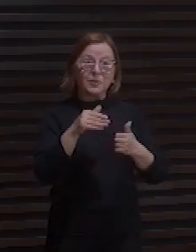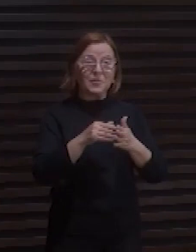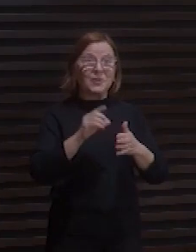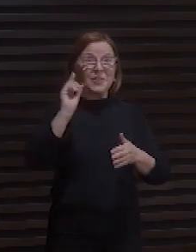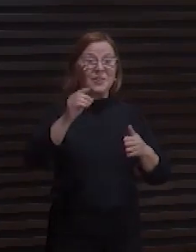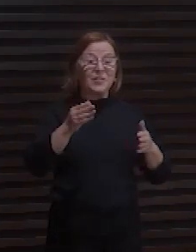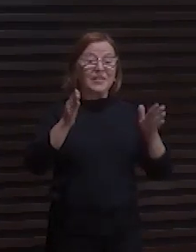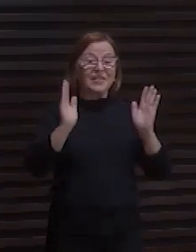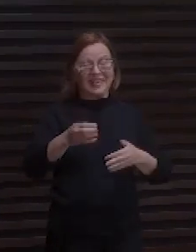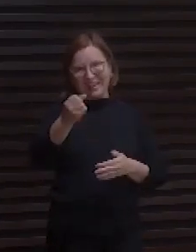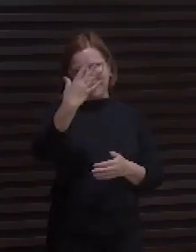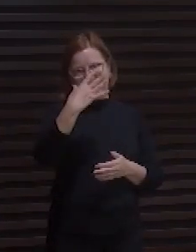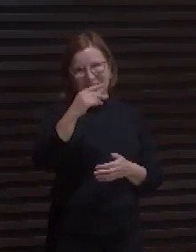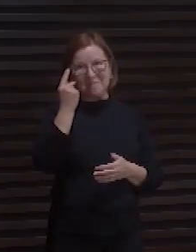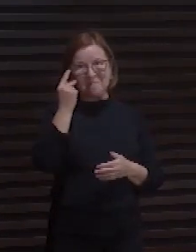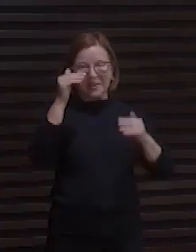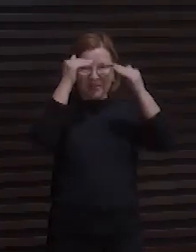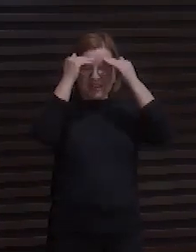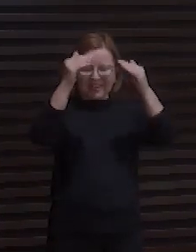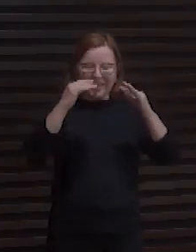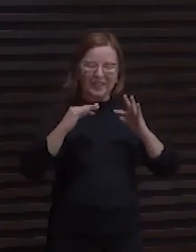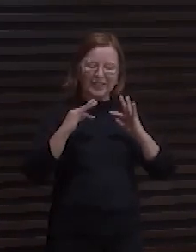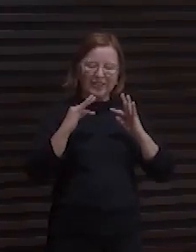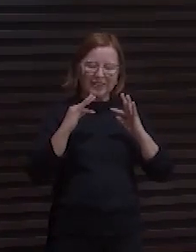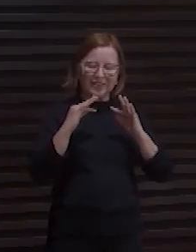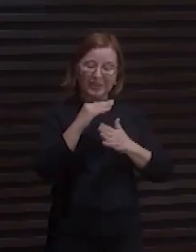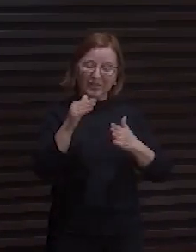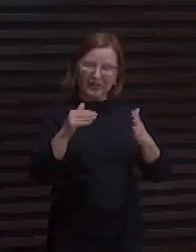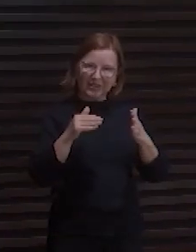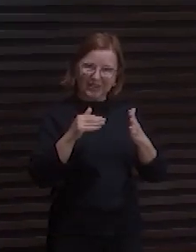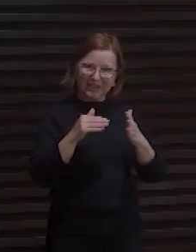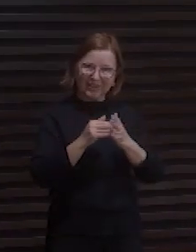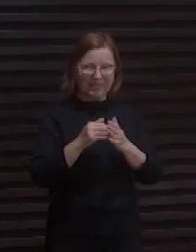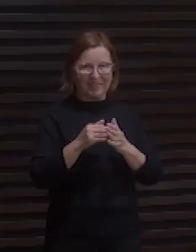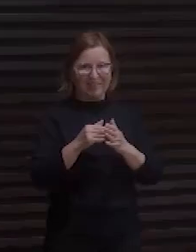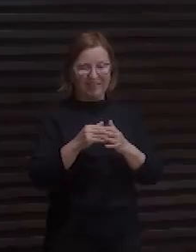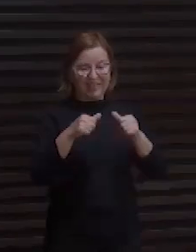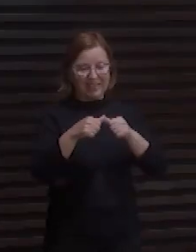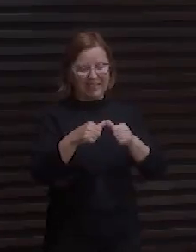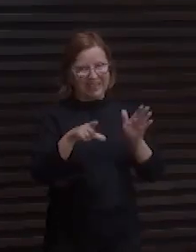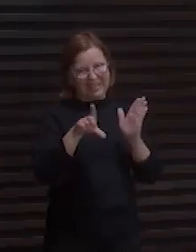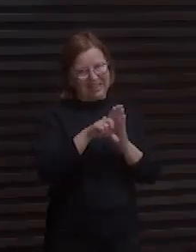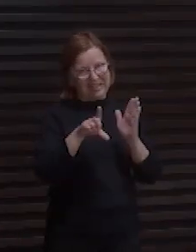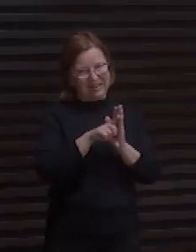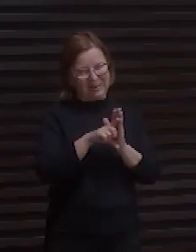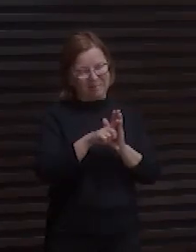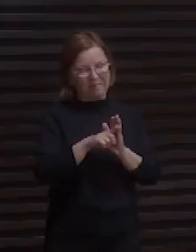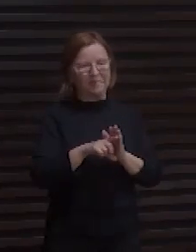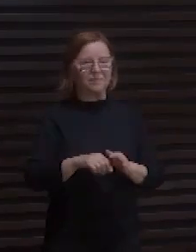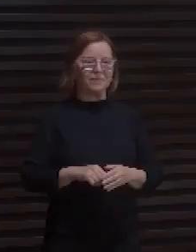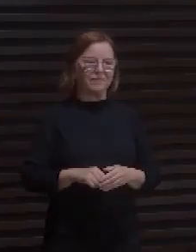revelou, para que obedeçamos a todos os termos desta lei. Essa